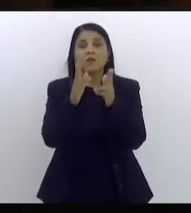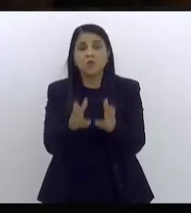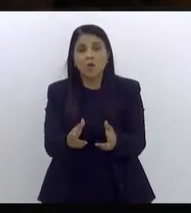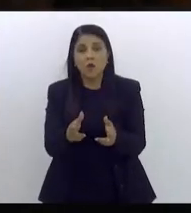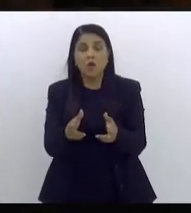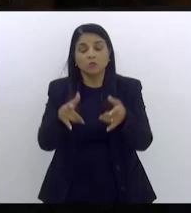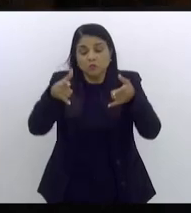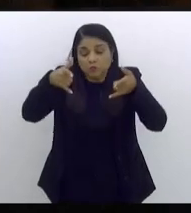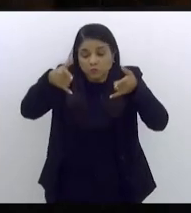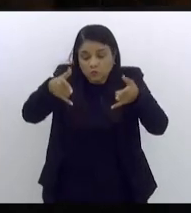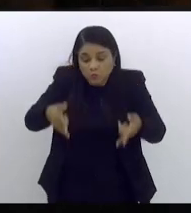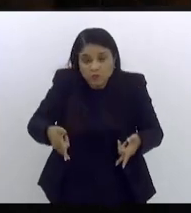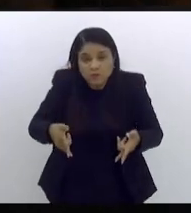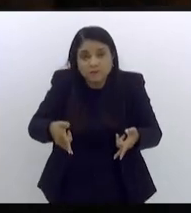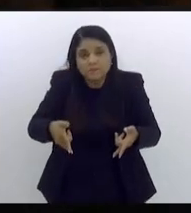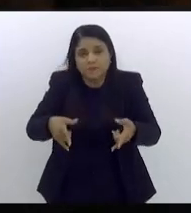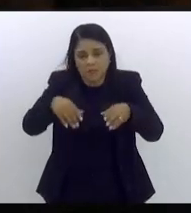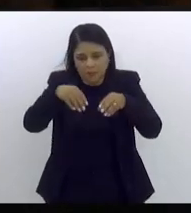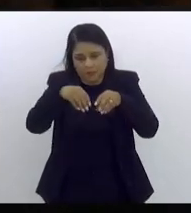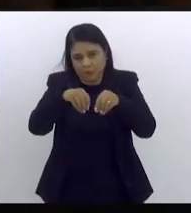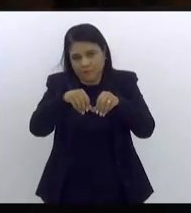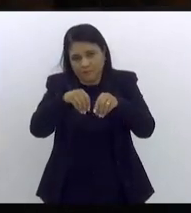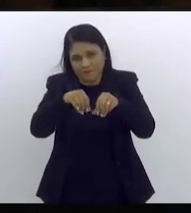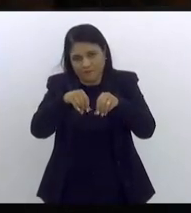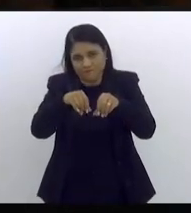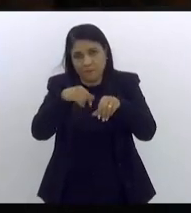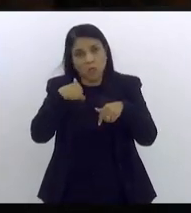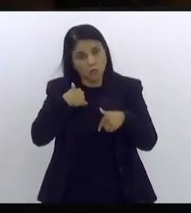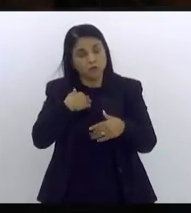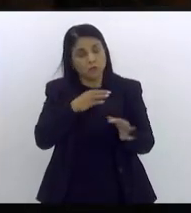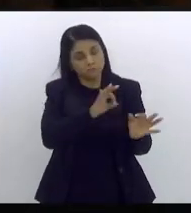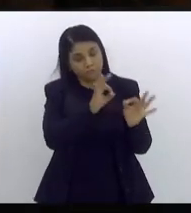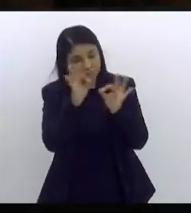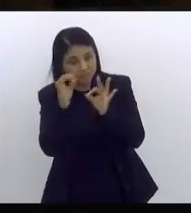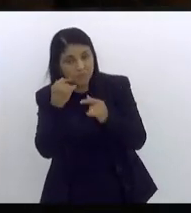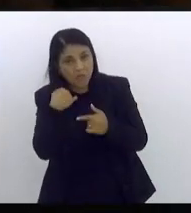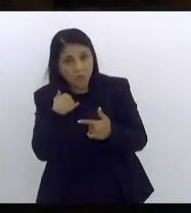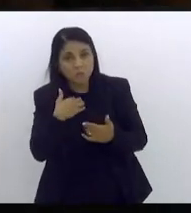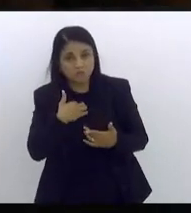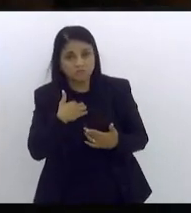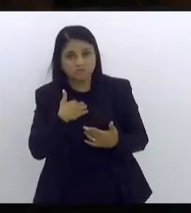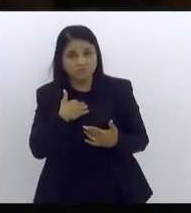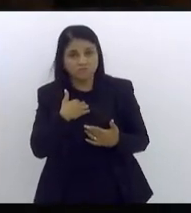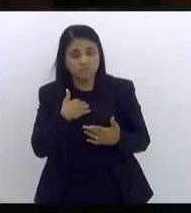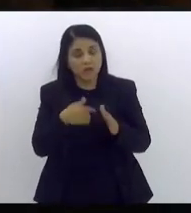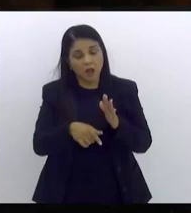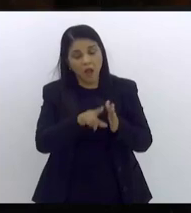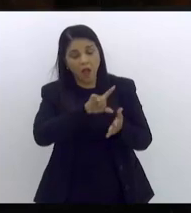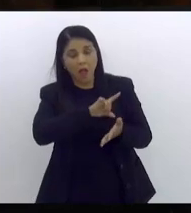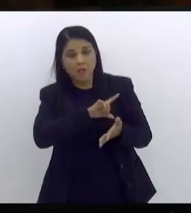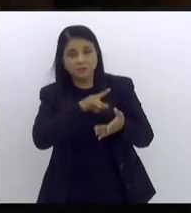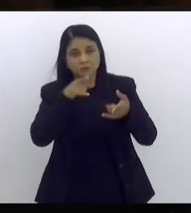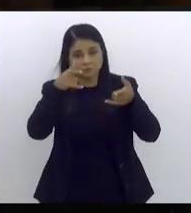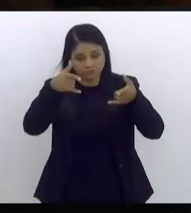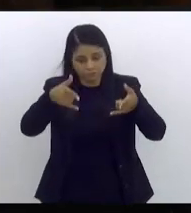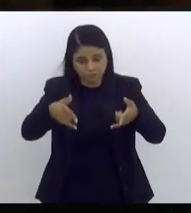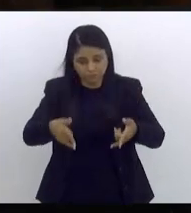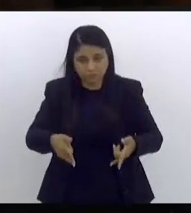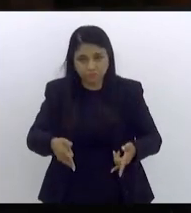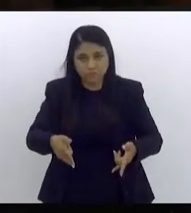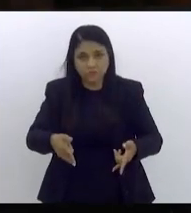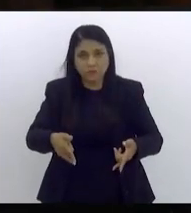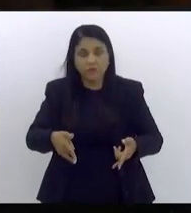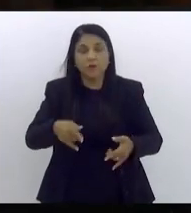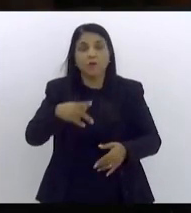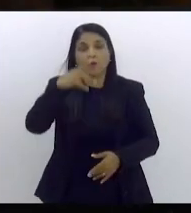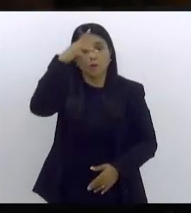nos cemitérios. Eu já assisti, antes do sepultamento,